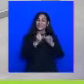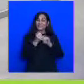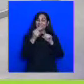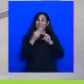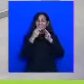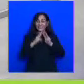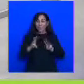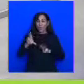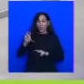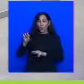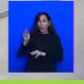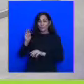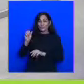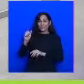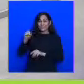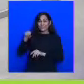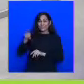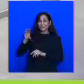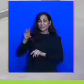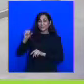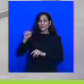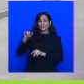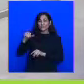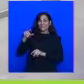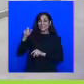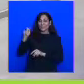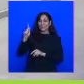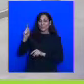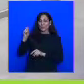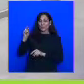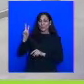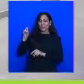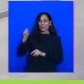na página da Caixa, loterias.caixa.gov.br.